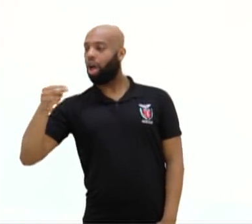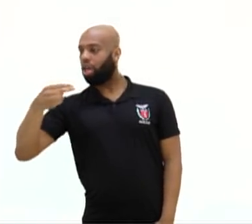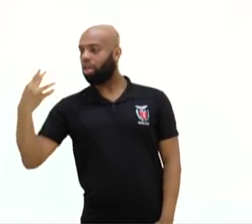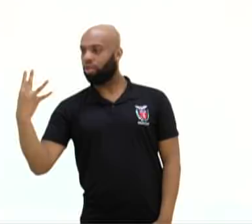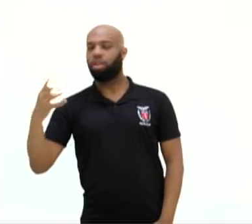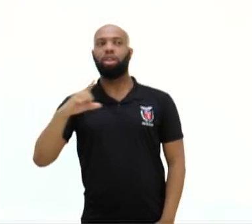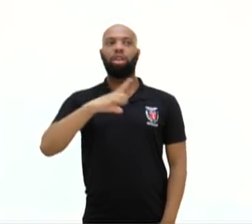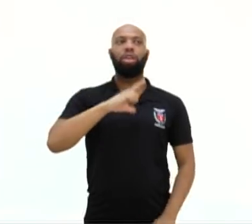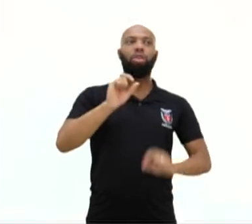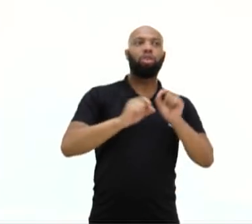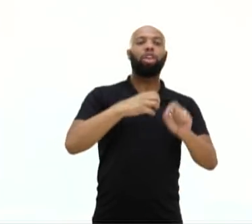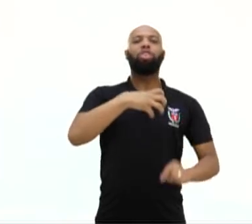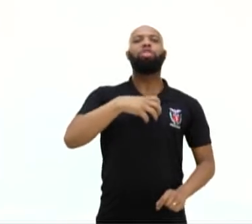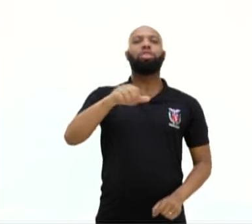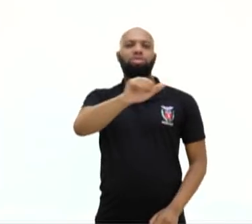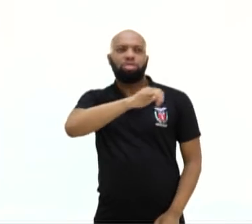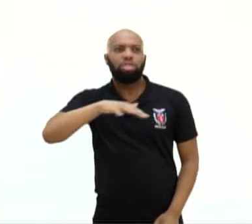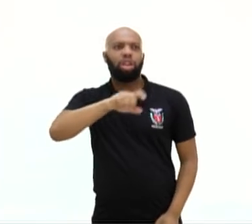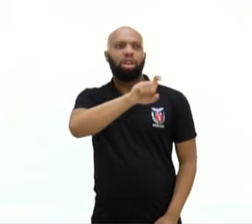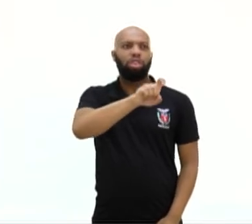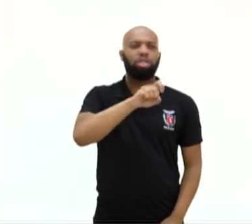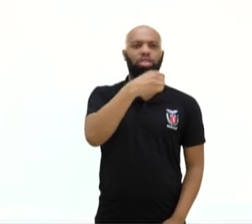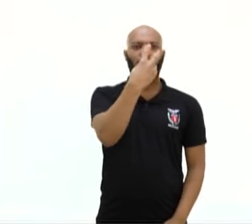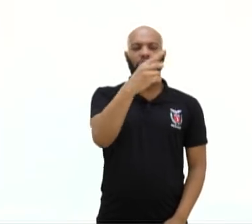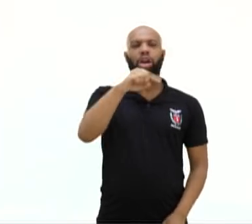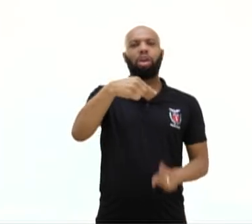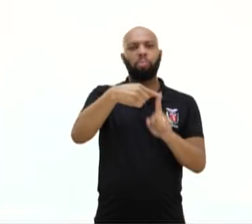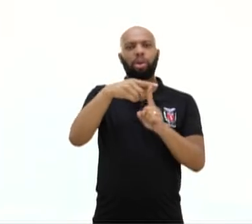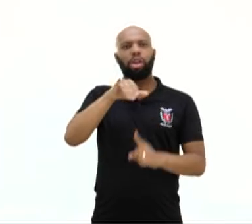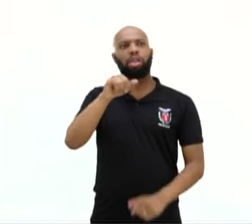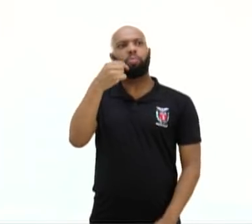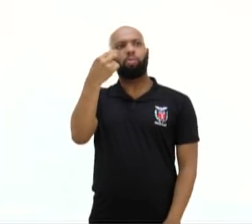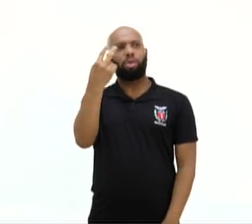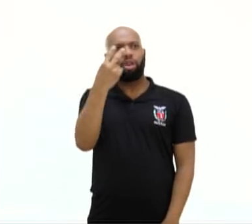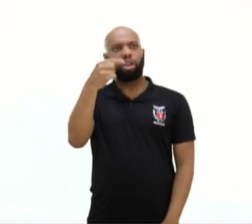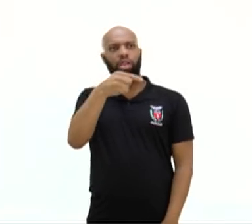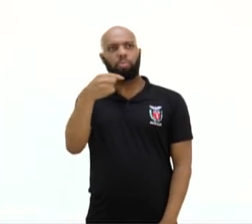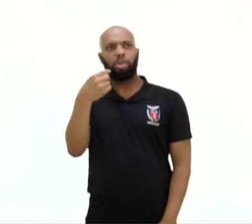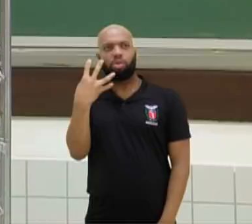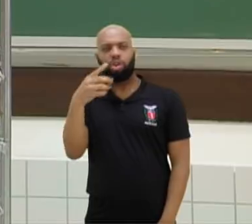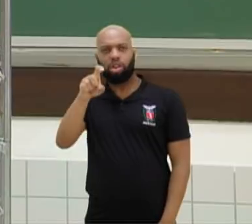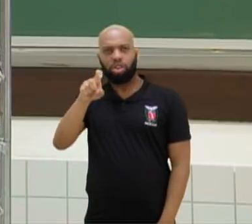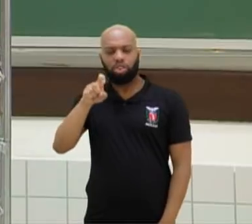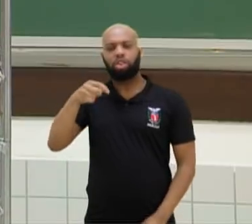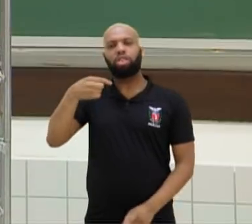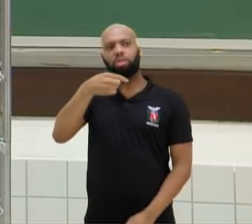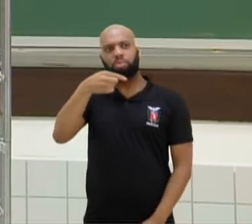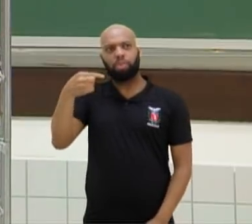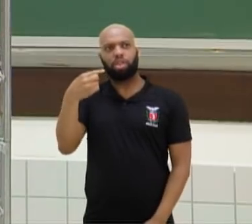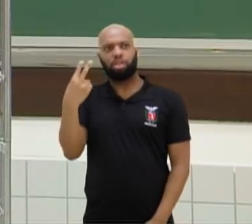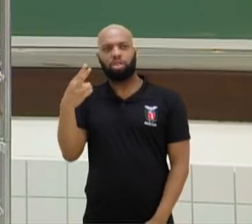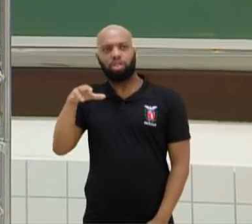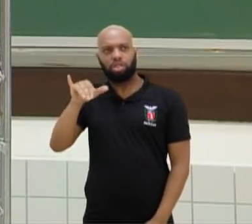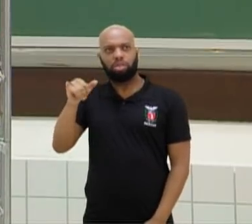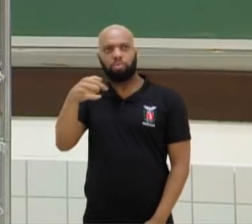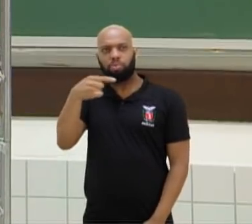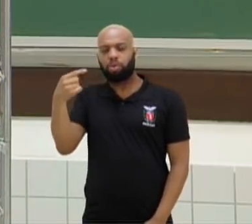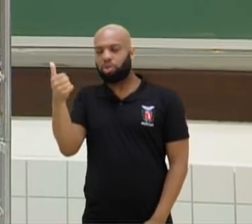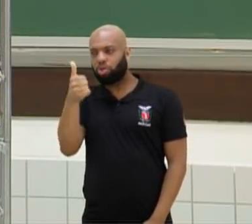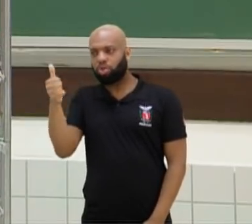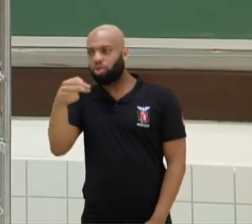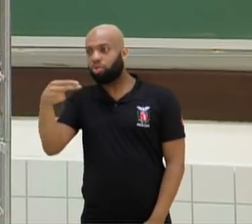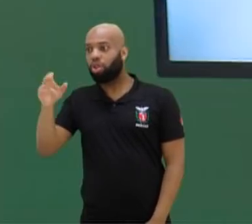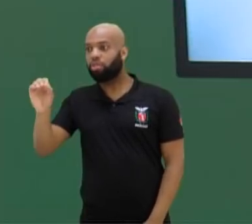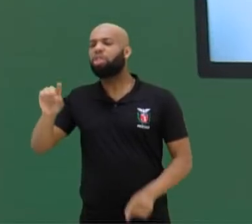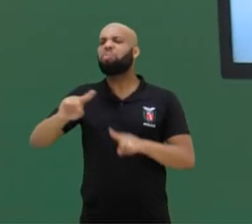x ao quadrado mais y ao quadrado menos 4x menos 2y menos 11 igual a zero. Mas professor, como você chegou lá?